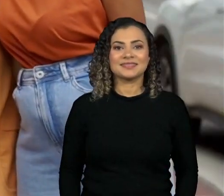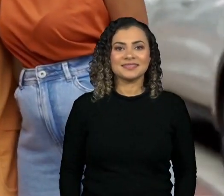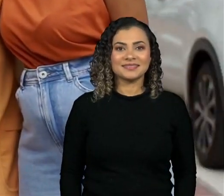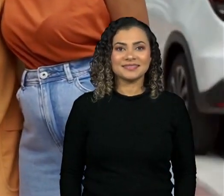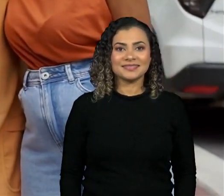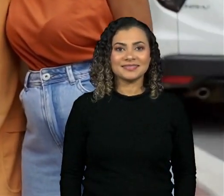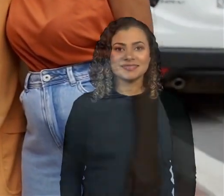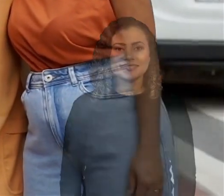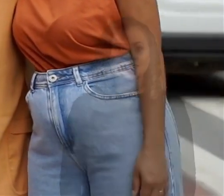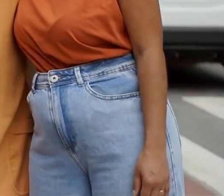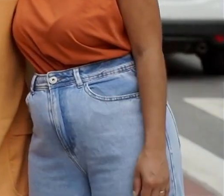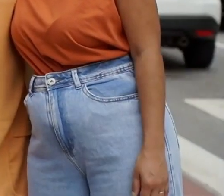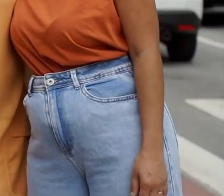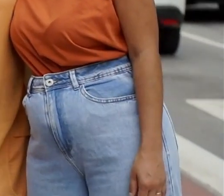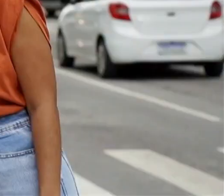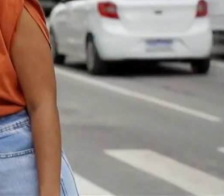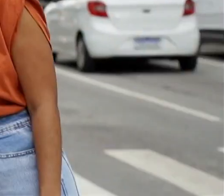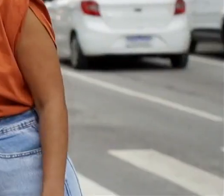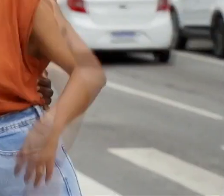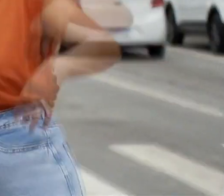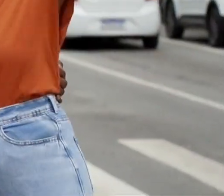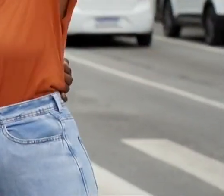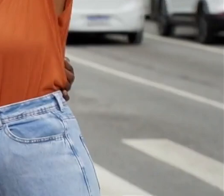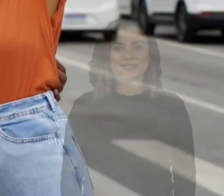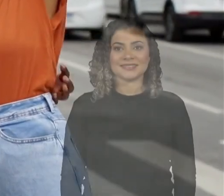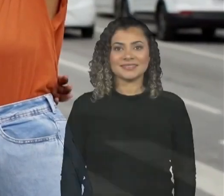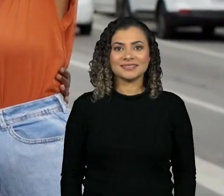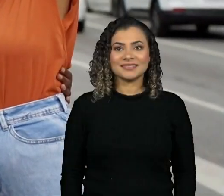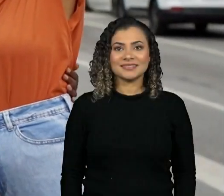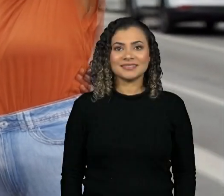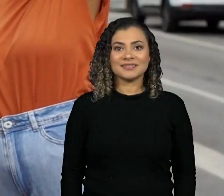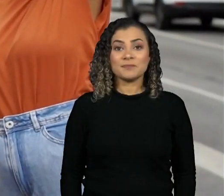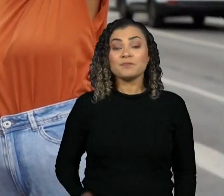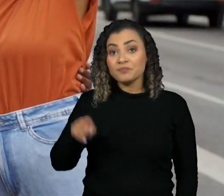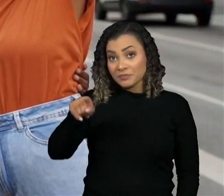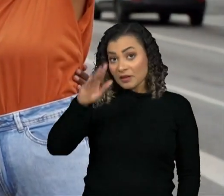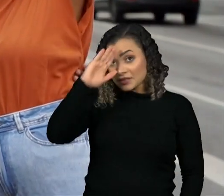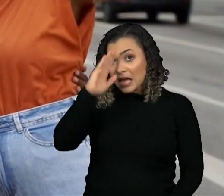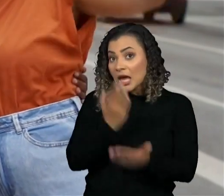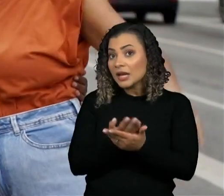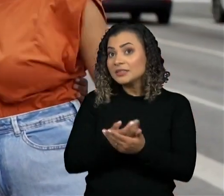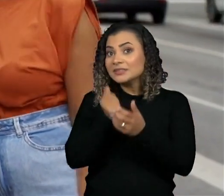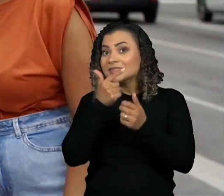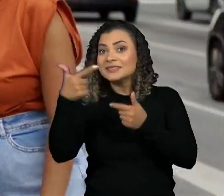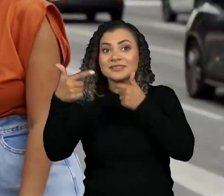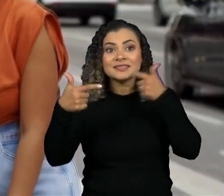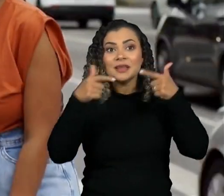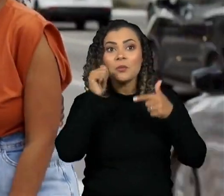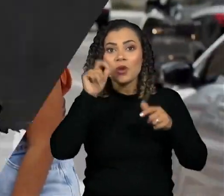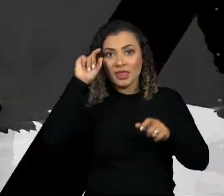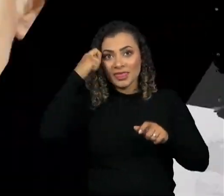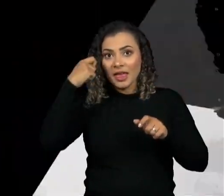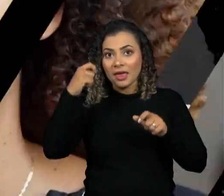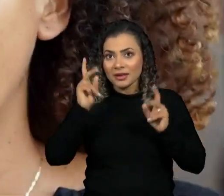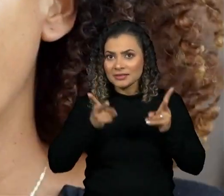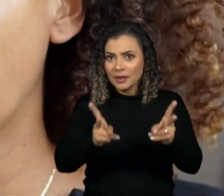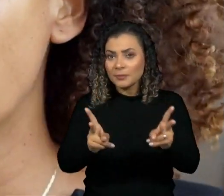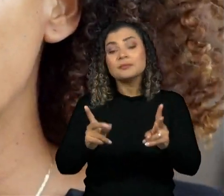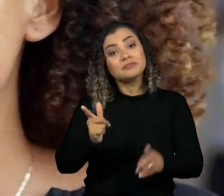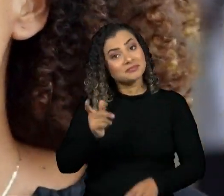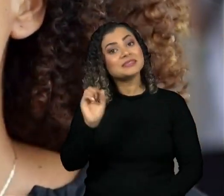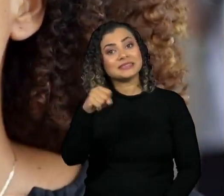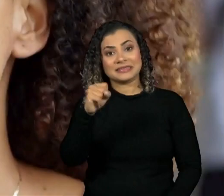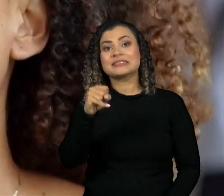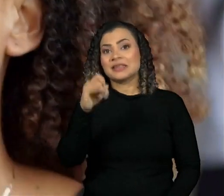história, negras americanas. Camila, você acredita que existe uma rede de sorrisos entre mulheres negras? Acredito sim.